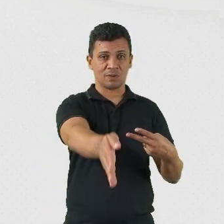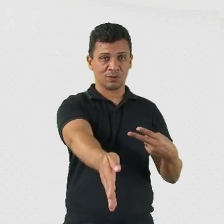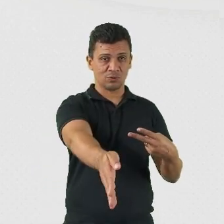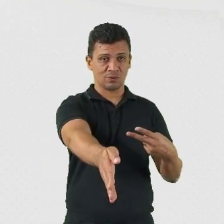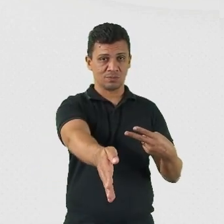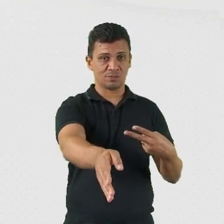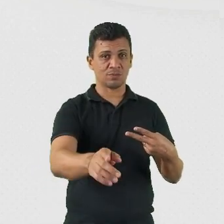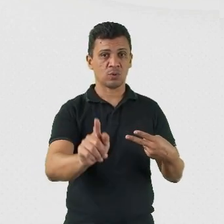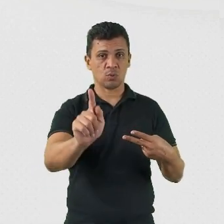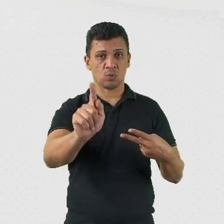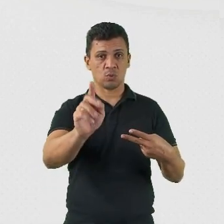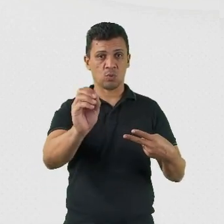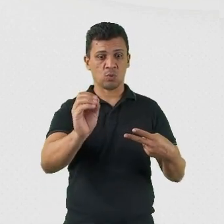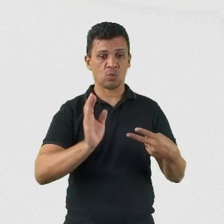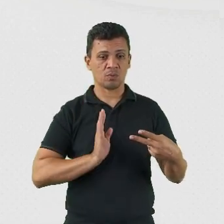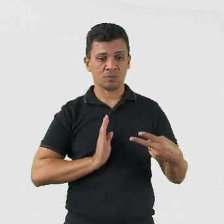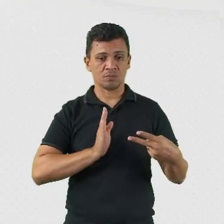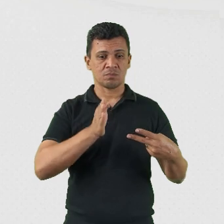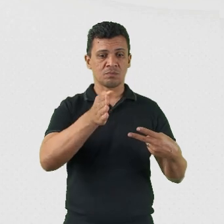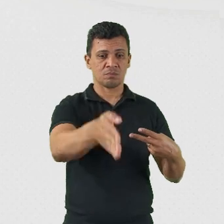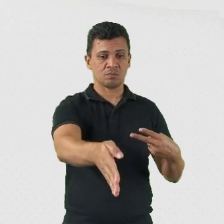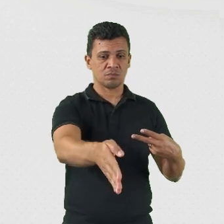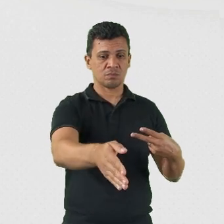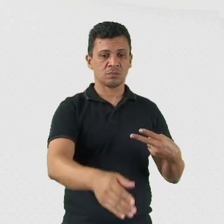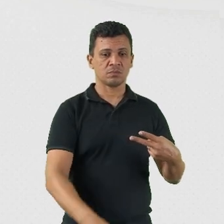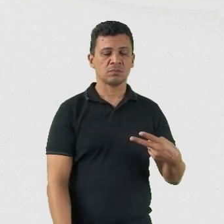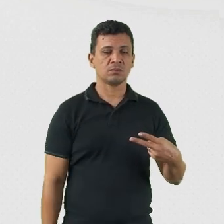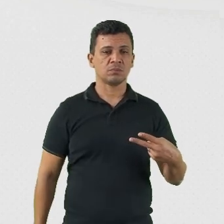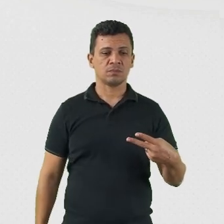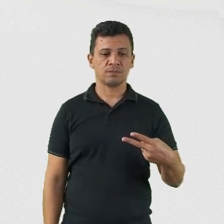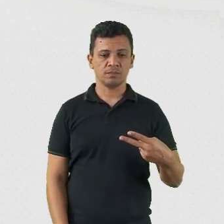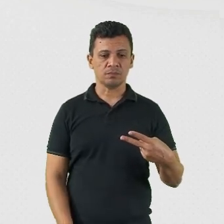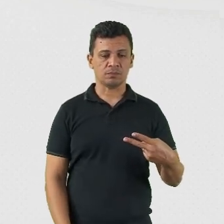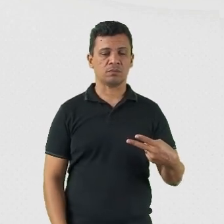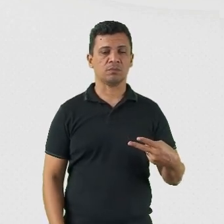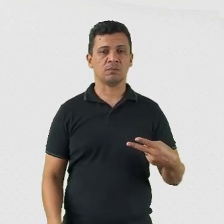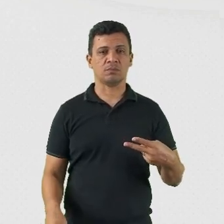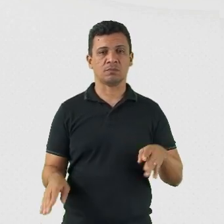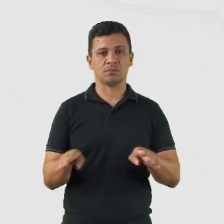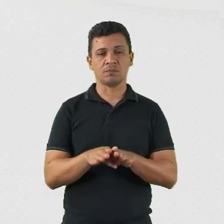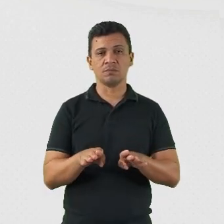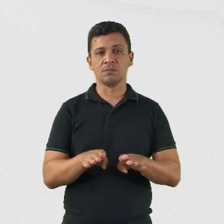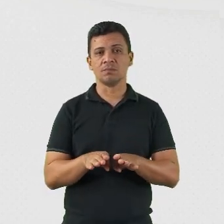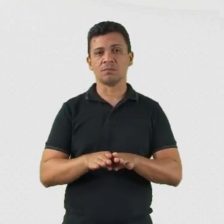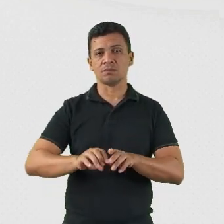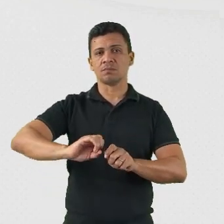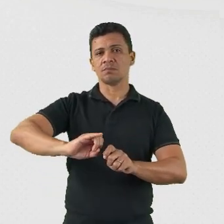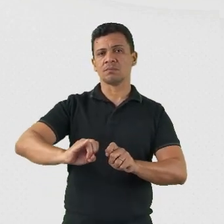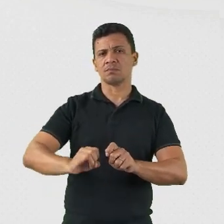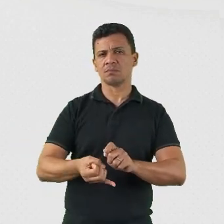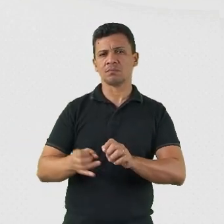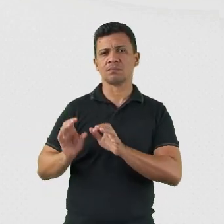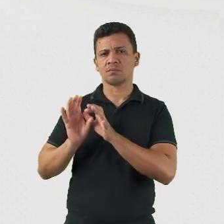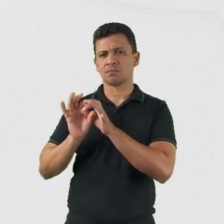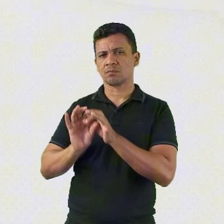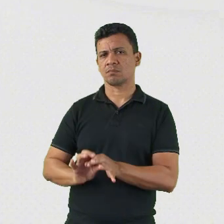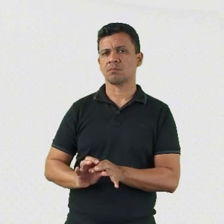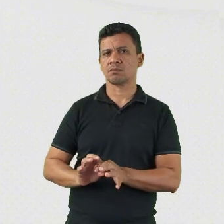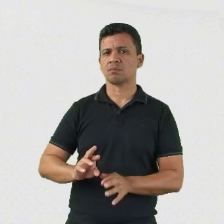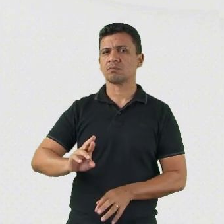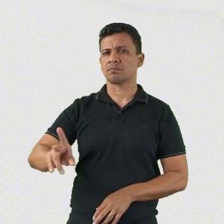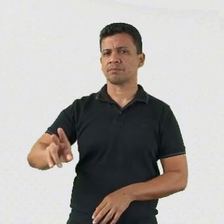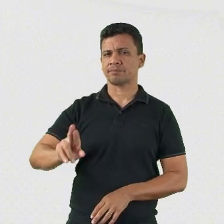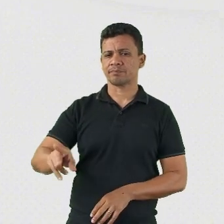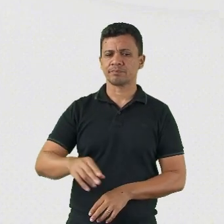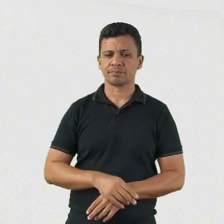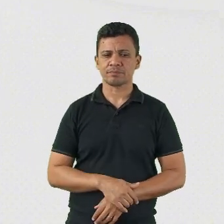frente. Straight também pode ser um adjetivo usado em outros contextos. Por exemplo,